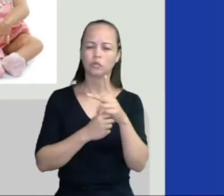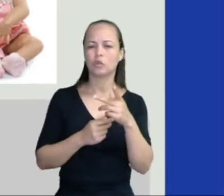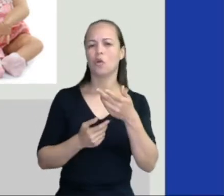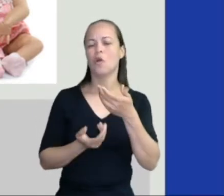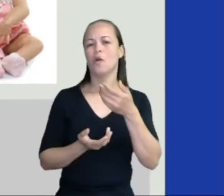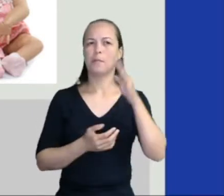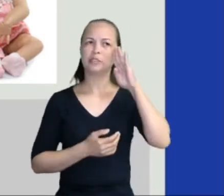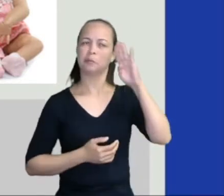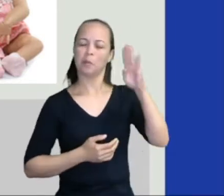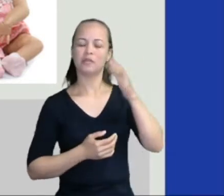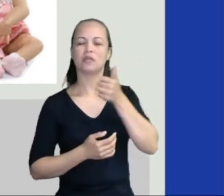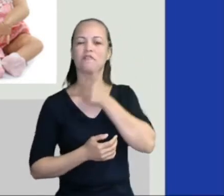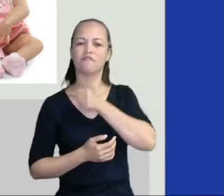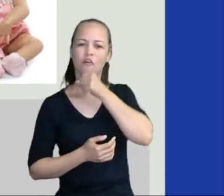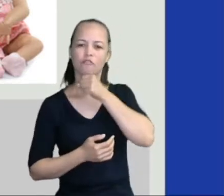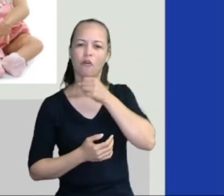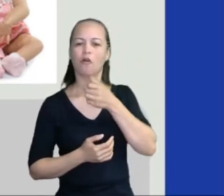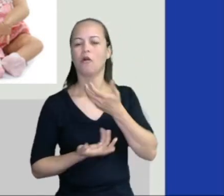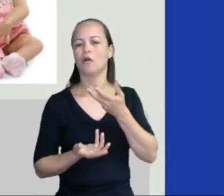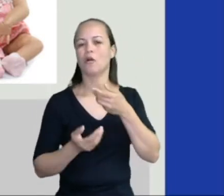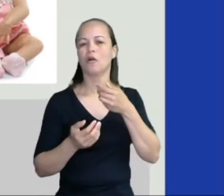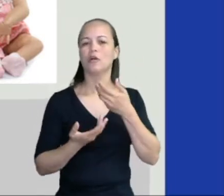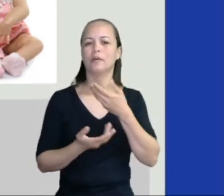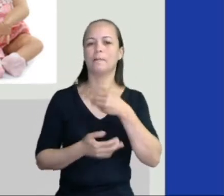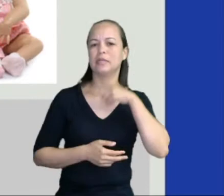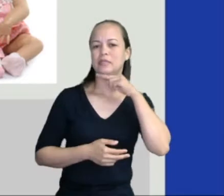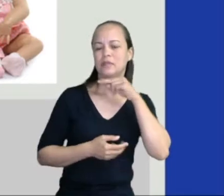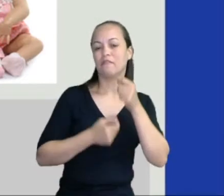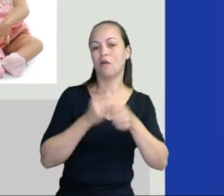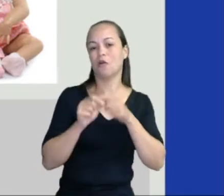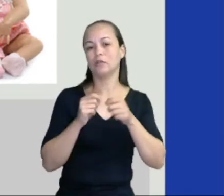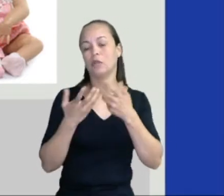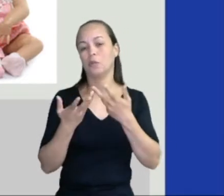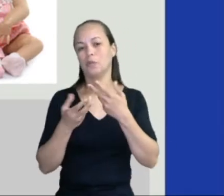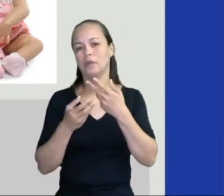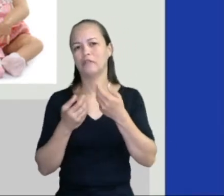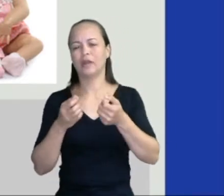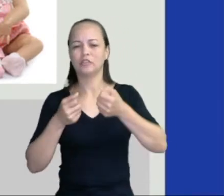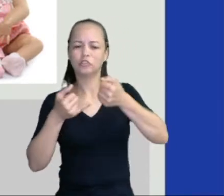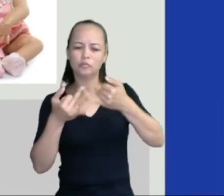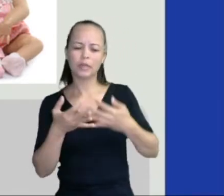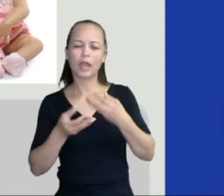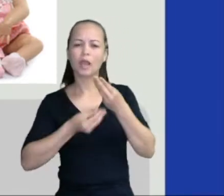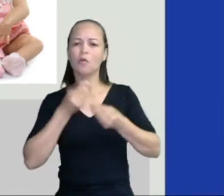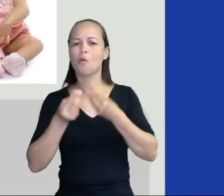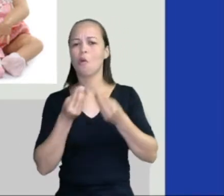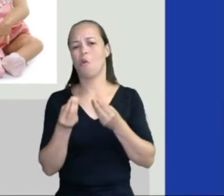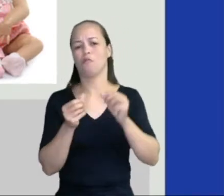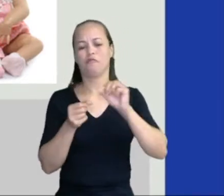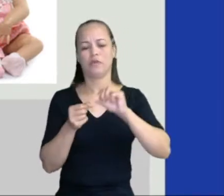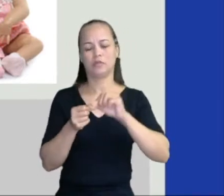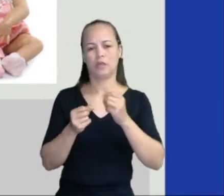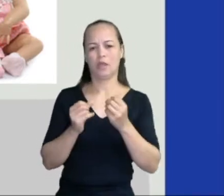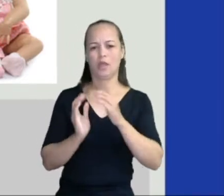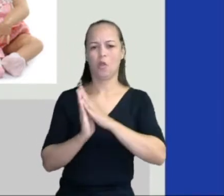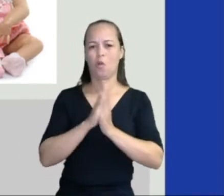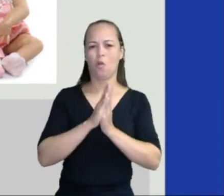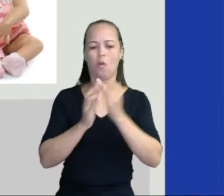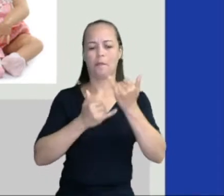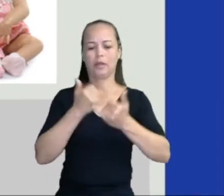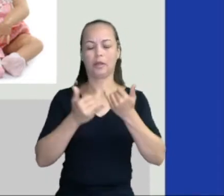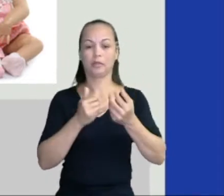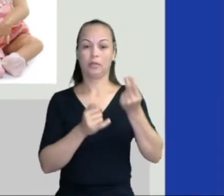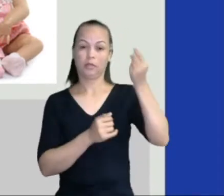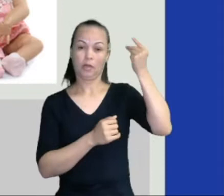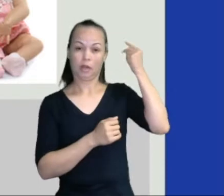seus avós, seus bisavós, eles vão dizer como eram os brinquedos de antigamente. Os próprios pais faziam os brinquedos, a